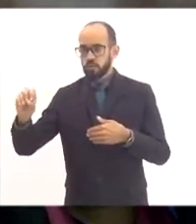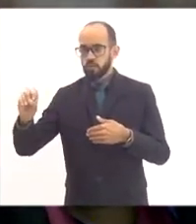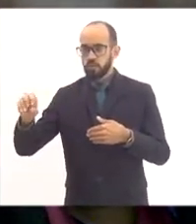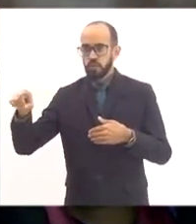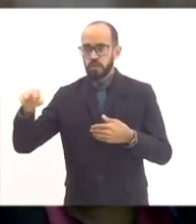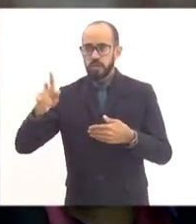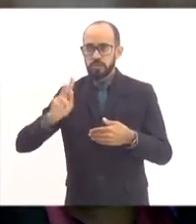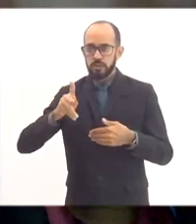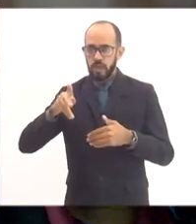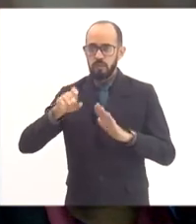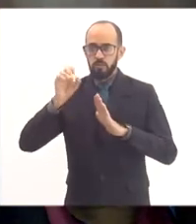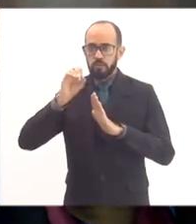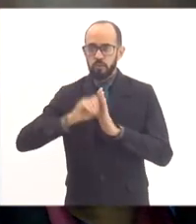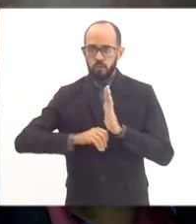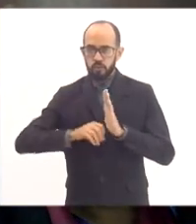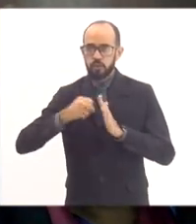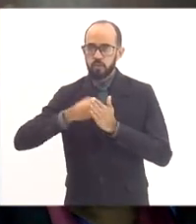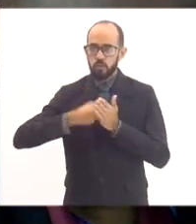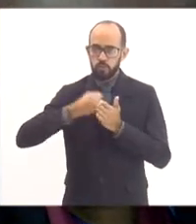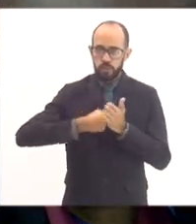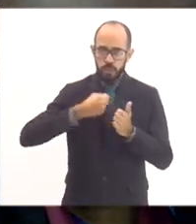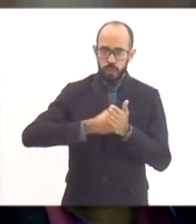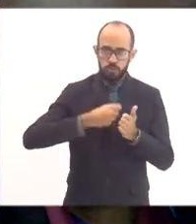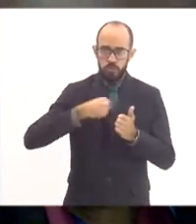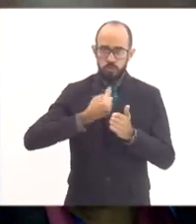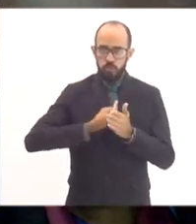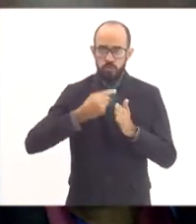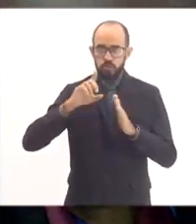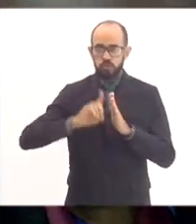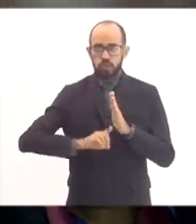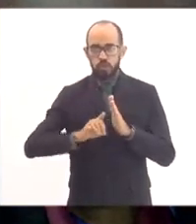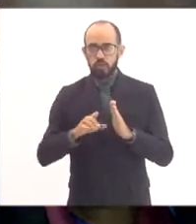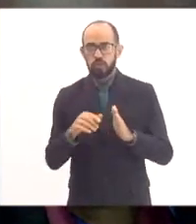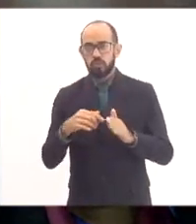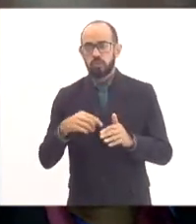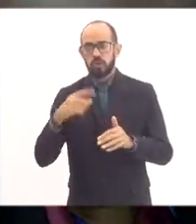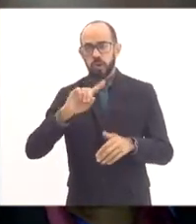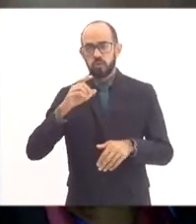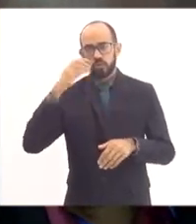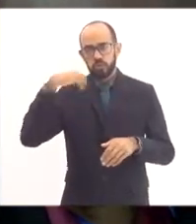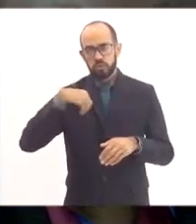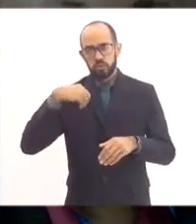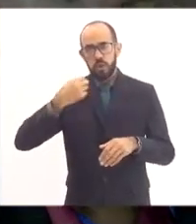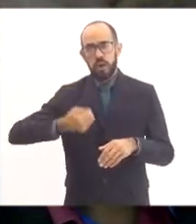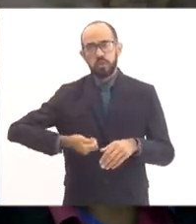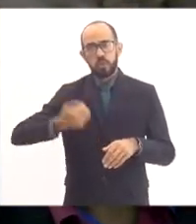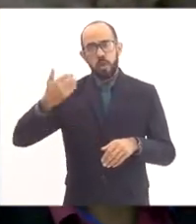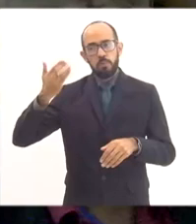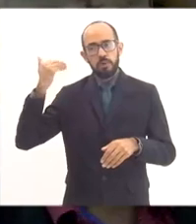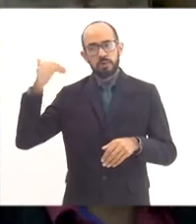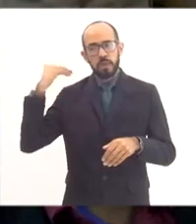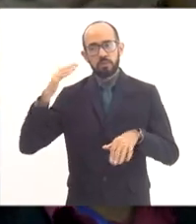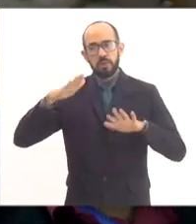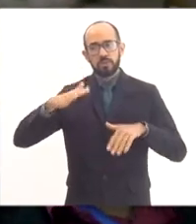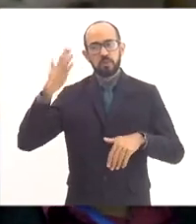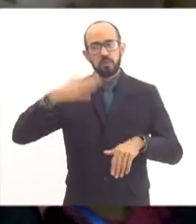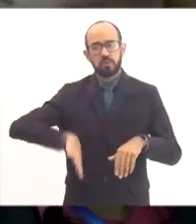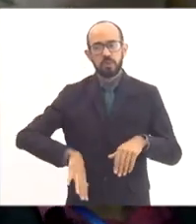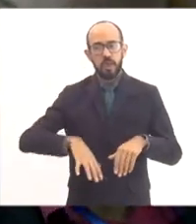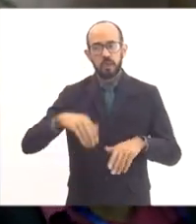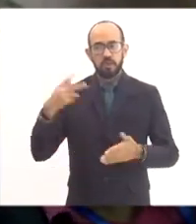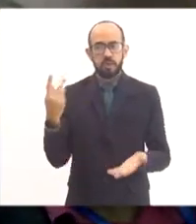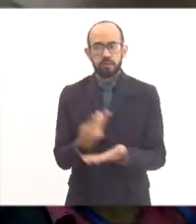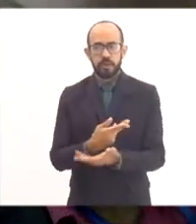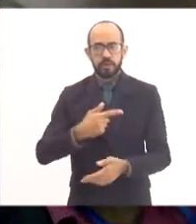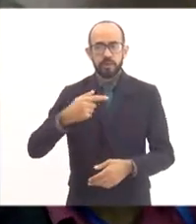ofícios, lutando pelo nosso direito, não desistiram da gente. Sei que é um caso recente, eu não quero que isso se torne um caso de